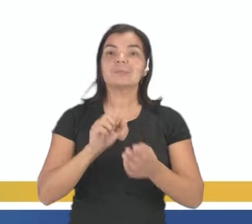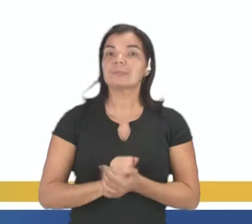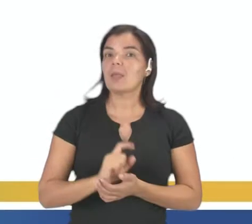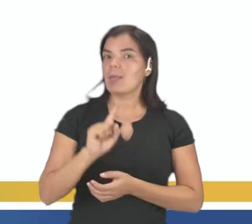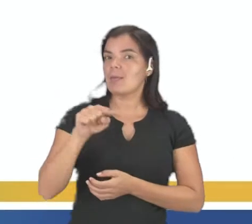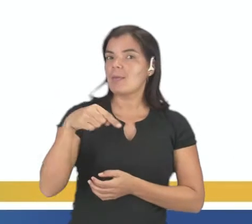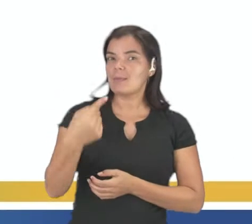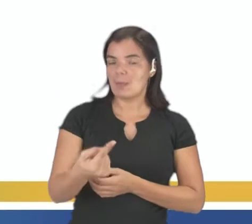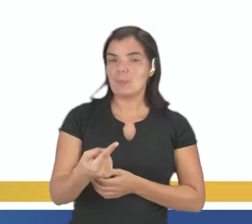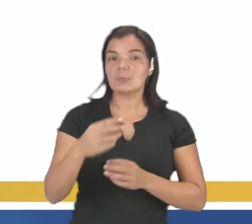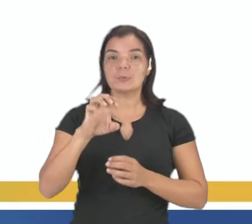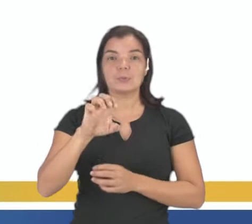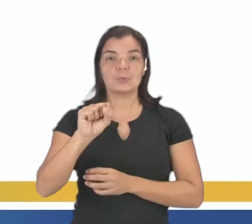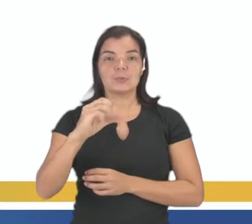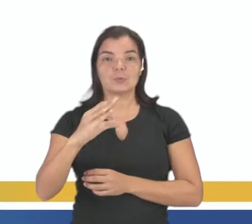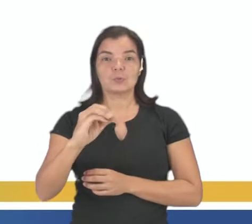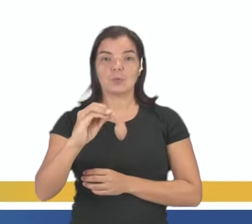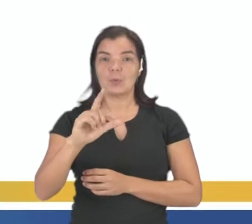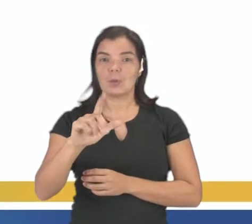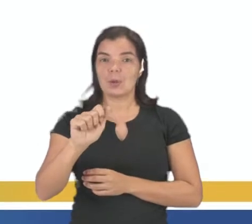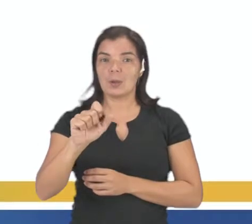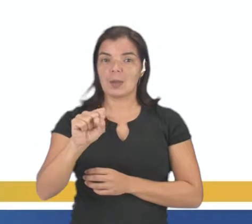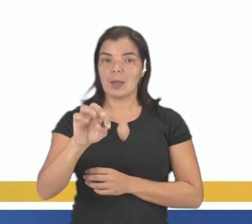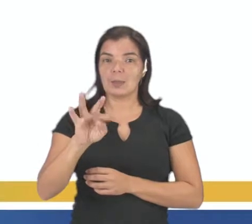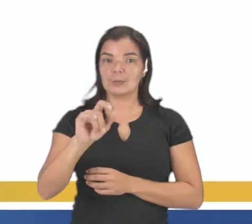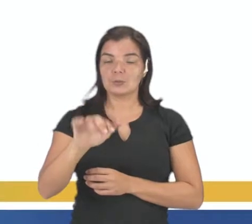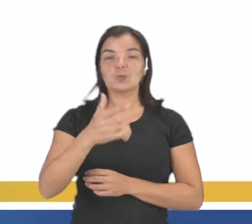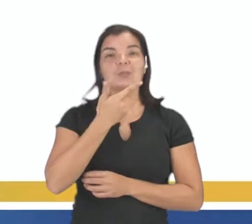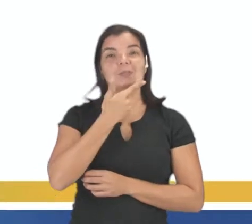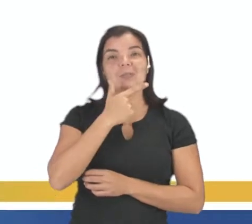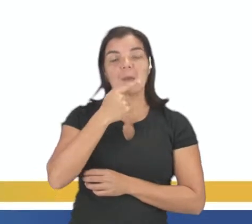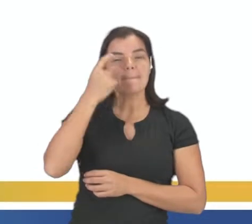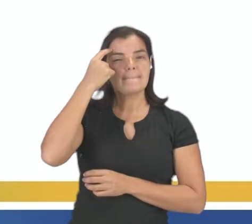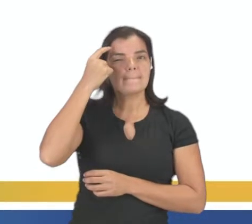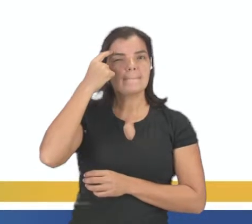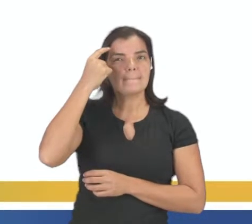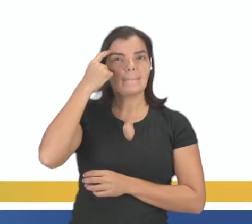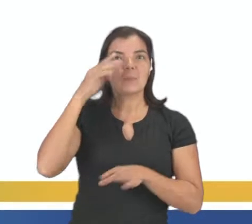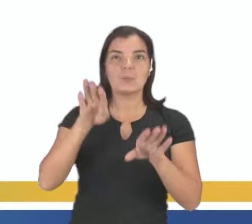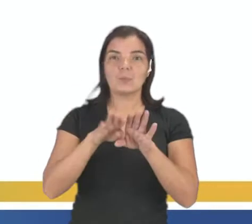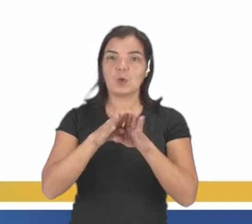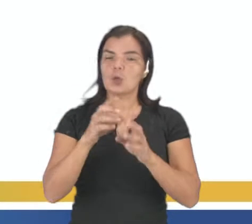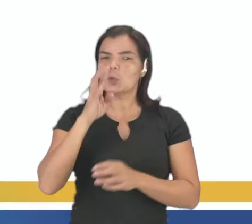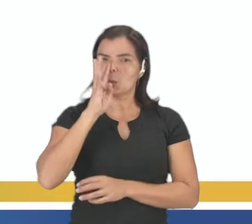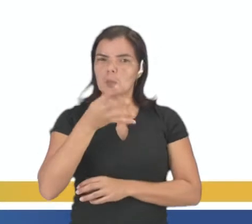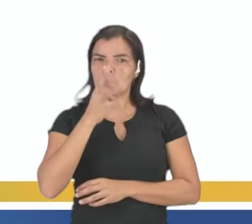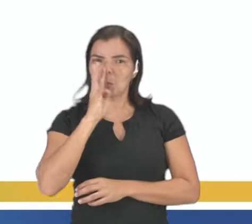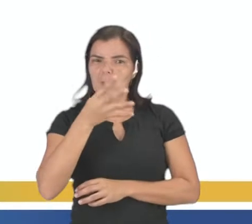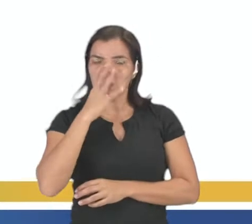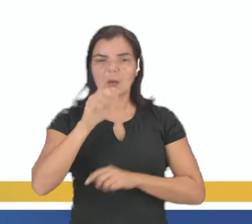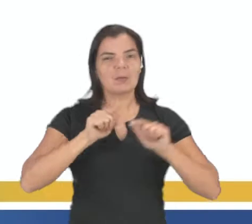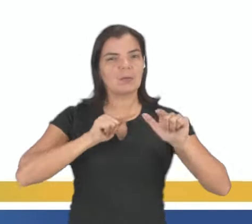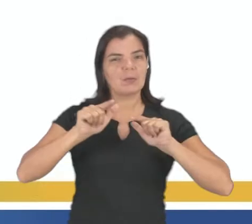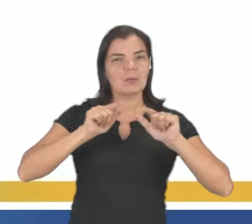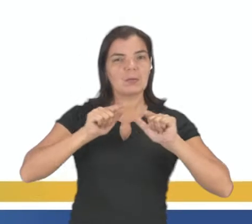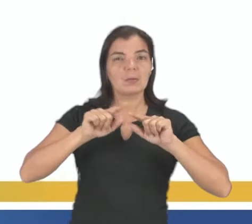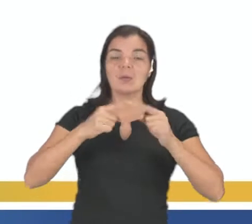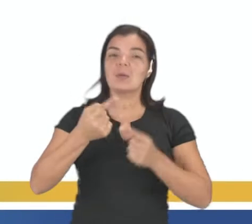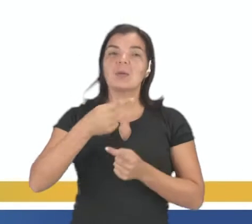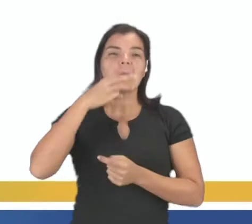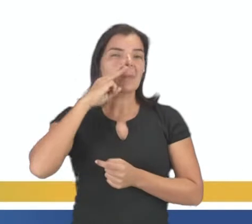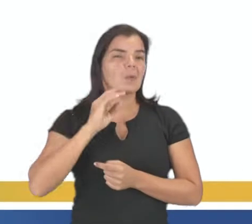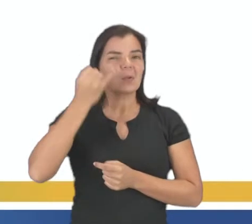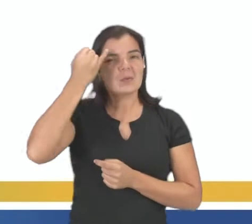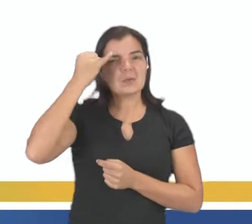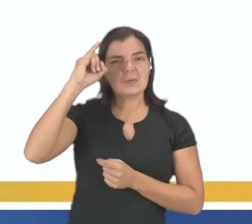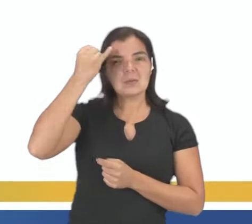e depois os escolásticos, um ser que ri, Rabelais, que pensa, Descartes, que julga, Kant, que trabalha, Marx, que